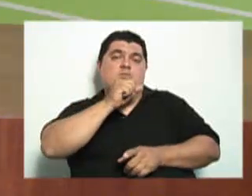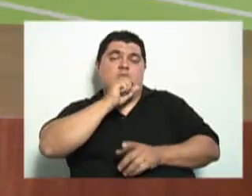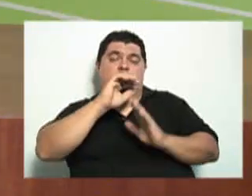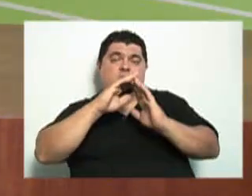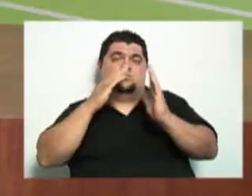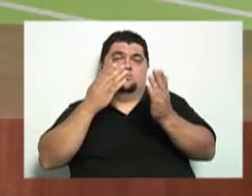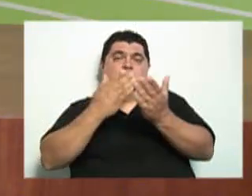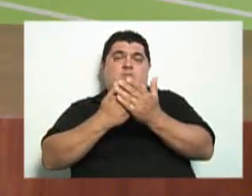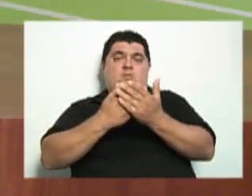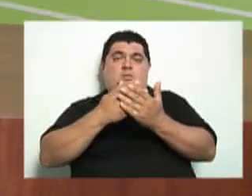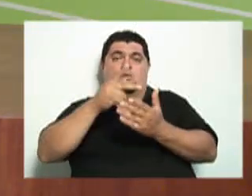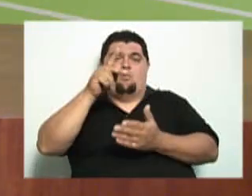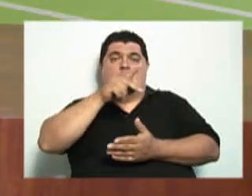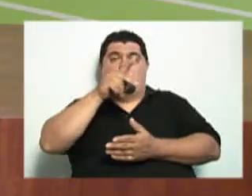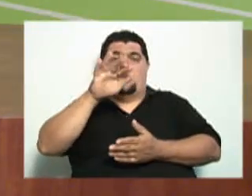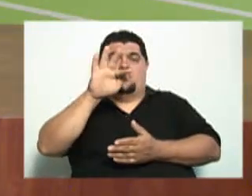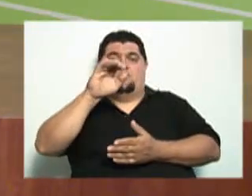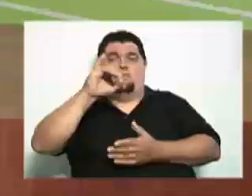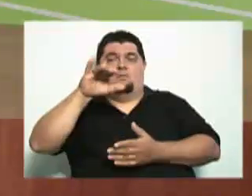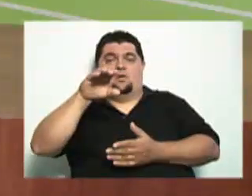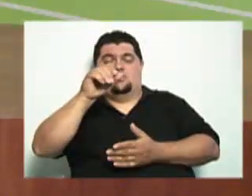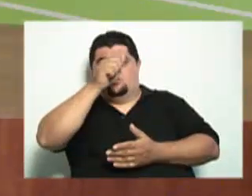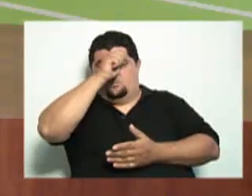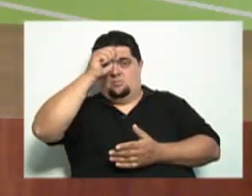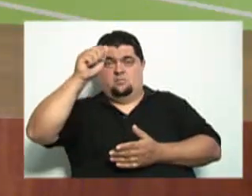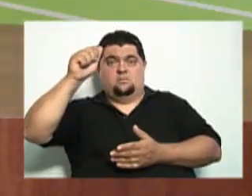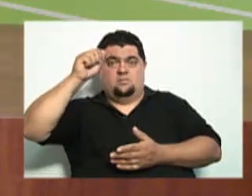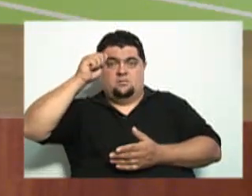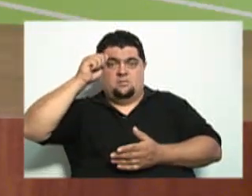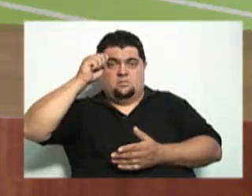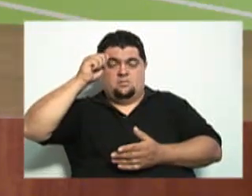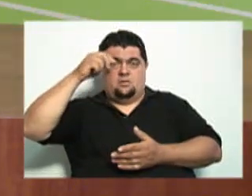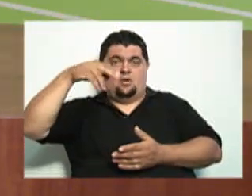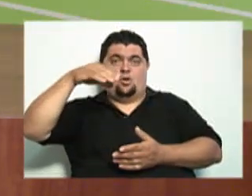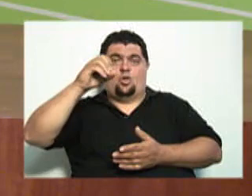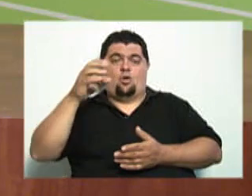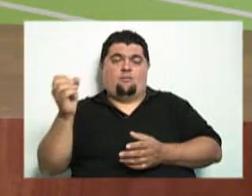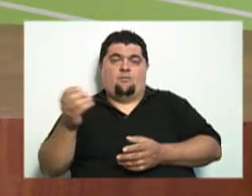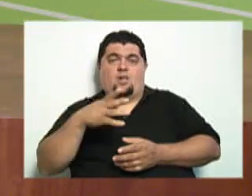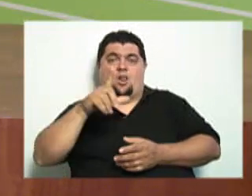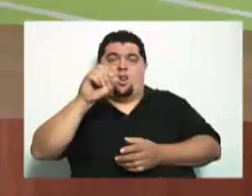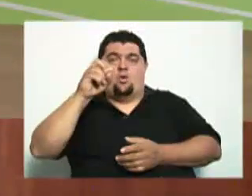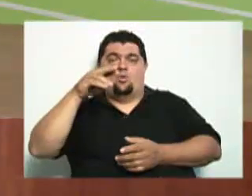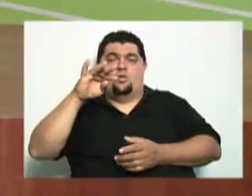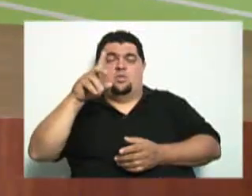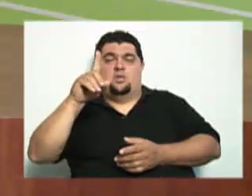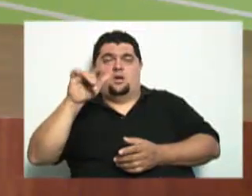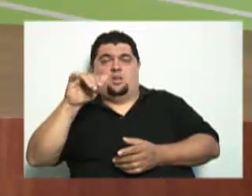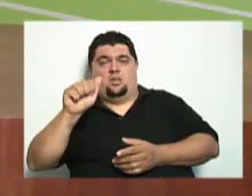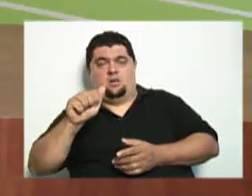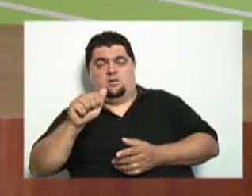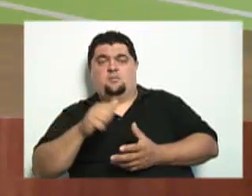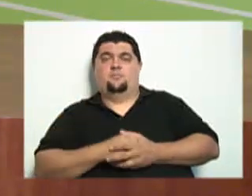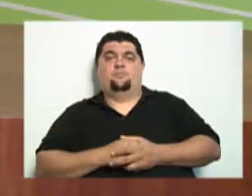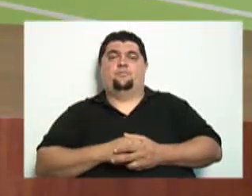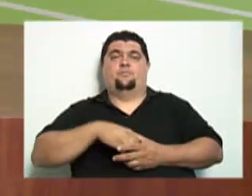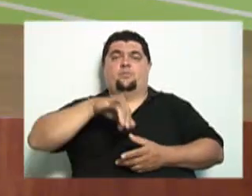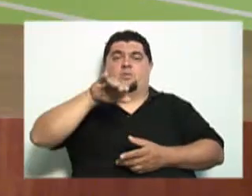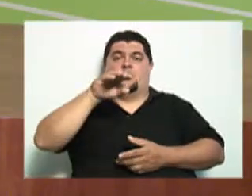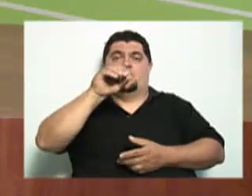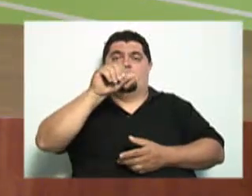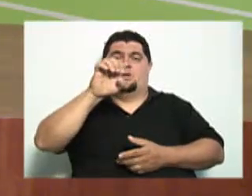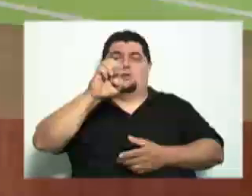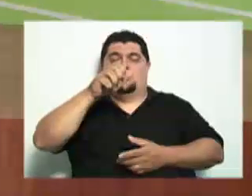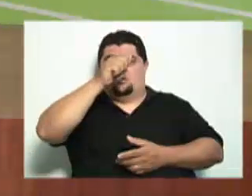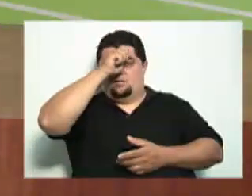Padre Feijó, em Alta Floresta, Escola Jorge Teixeira, em Nova Londrina, Distrito de Nova Londrina, José Basílio da Gama,